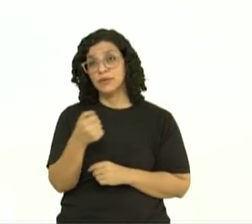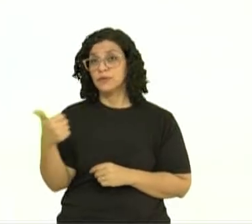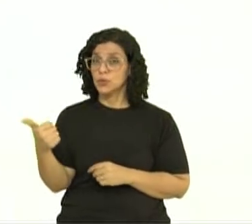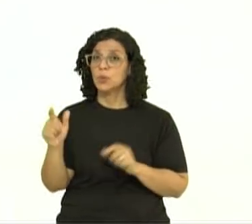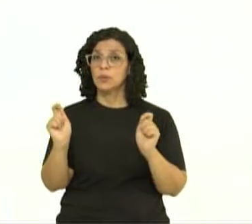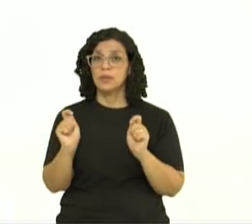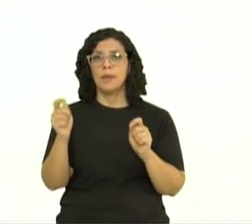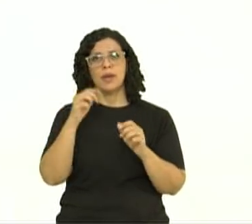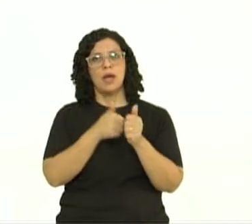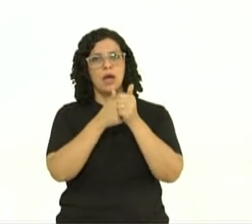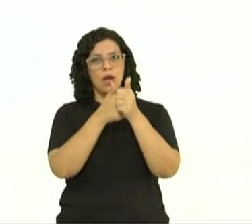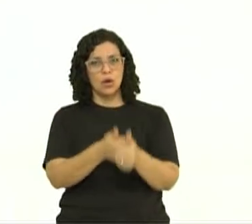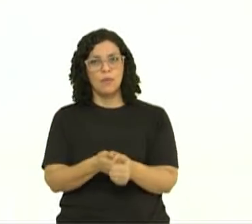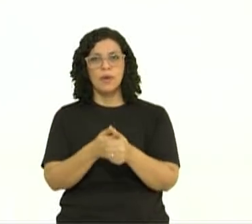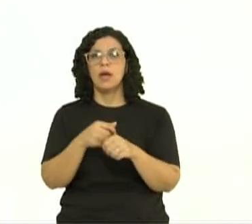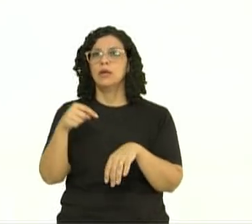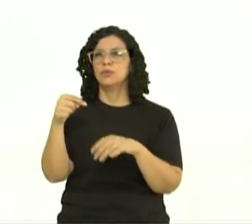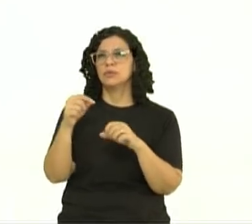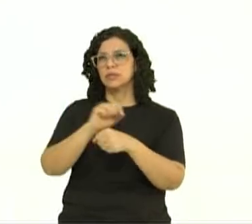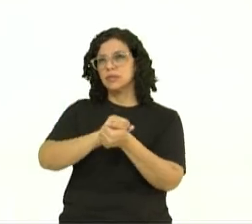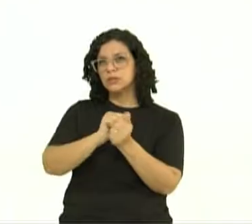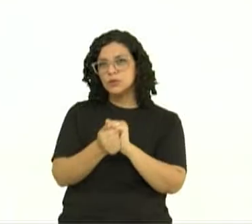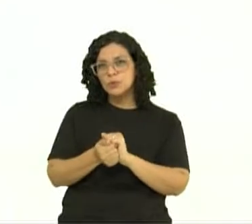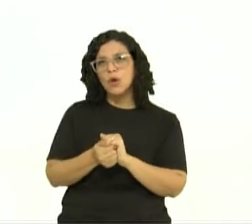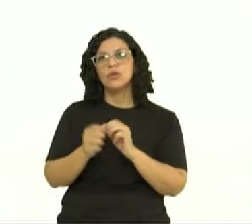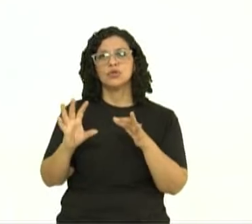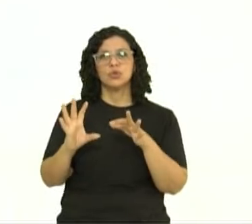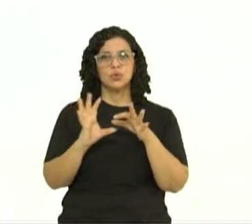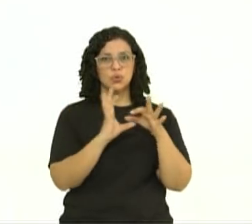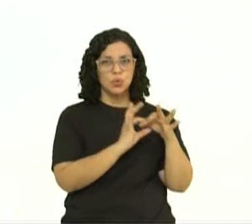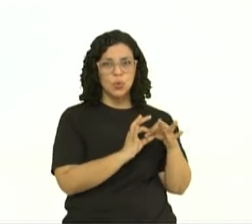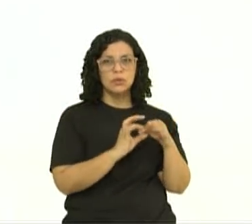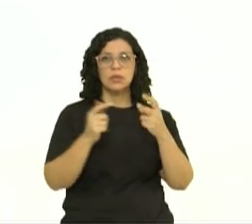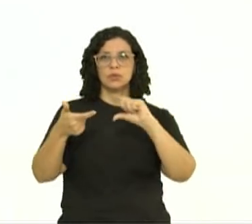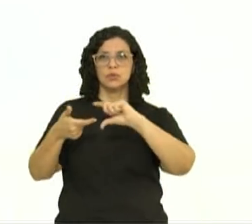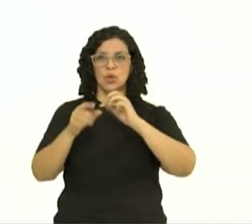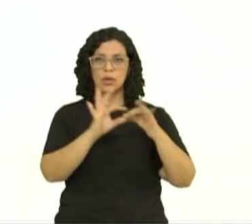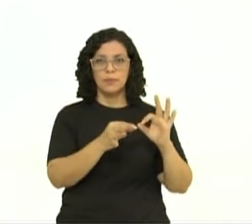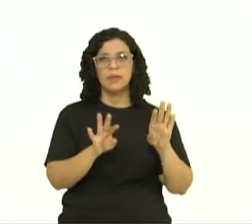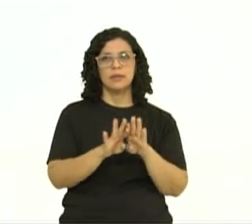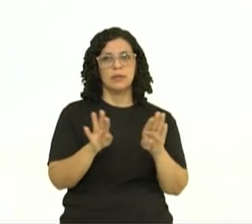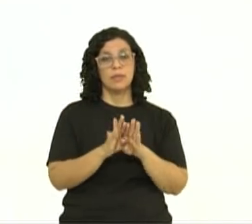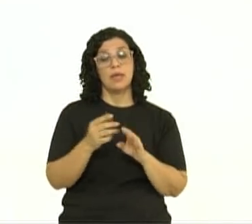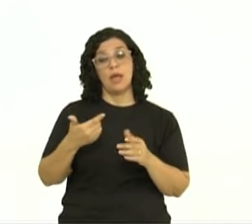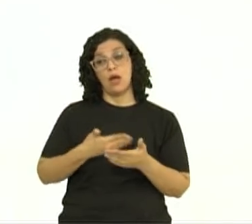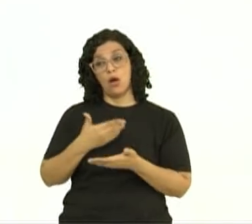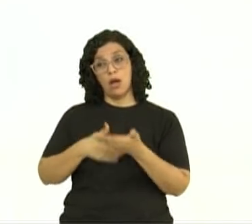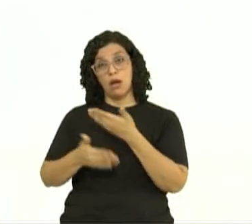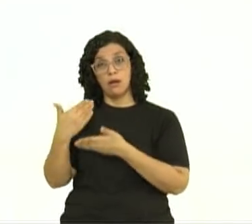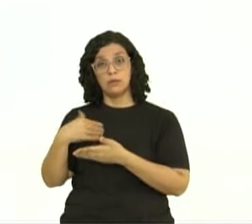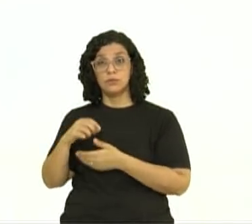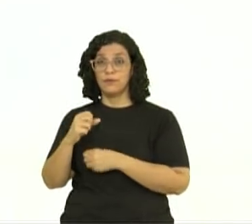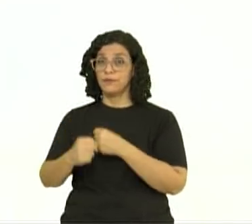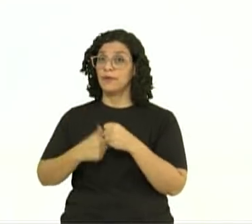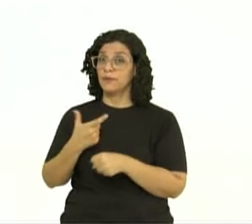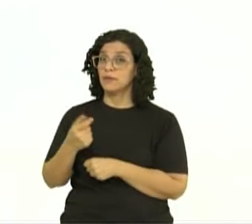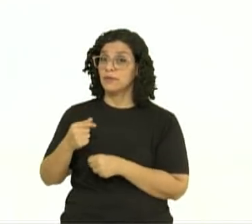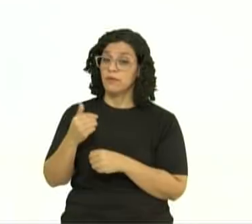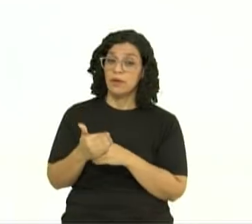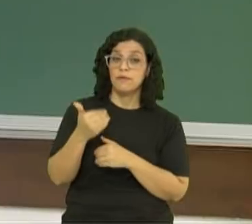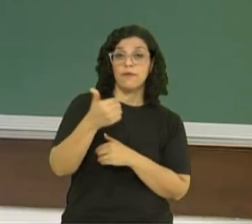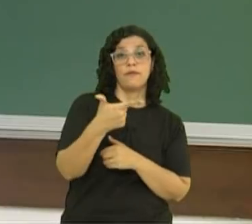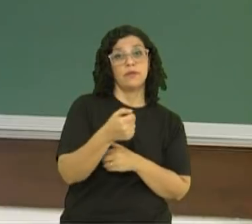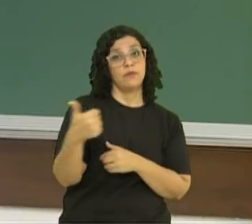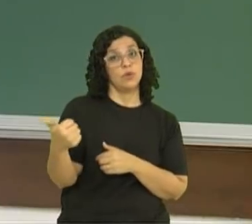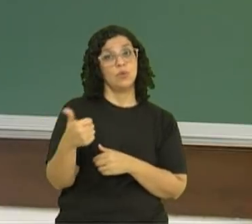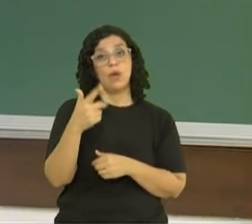2021 você vai estar acompanhando essas modalidades, né, dentro do contexto das Olimpíadas, né, que era para ser em 2020 e foi postergada para 2021. Então ano que